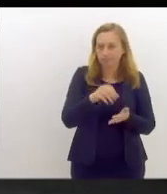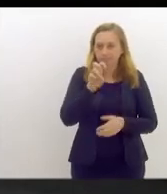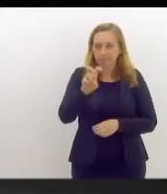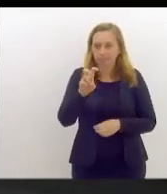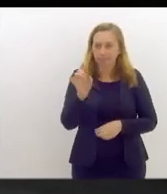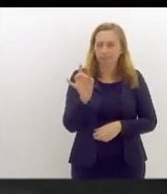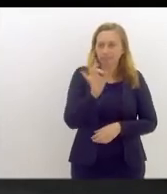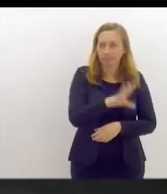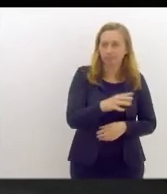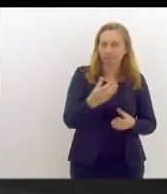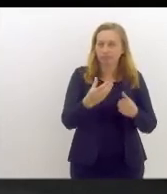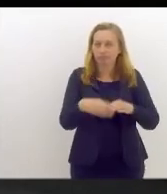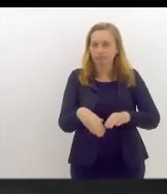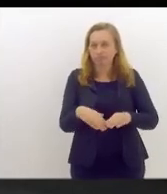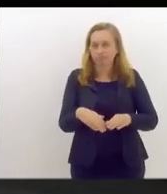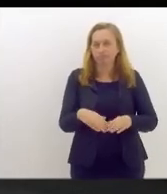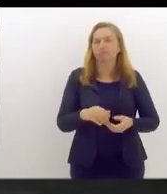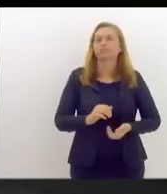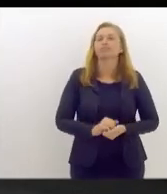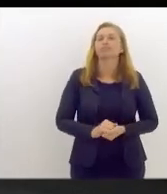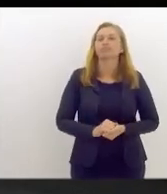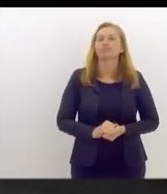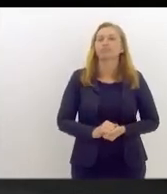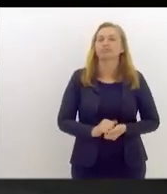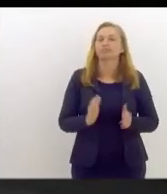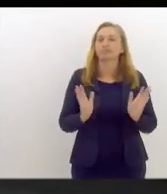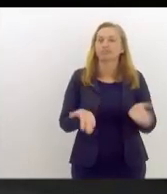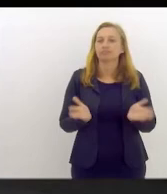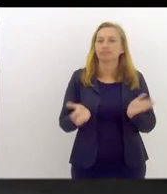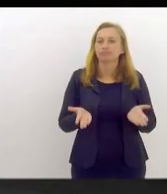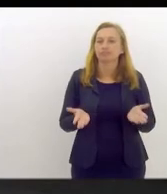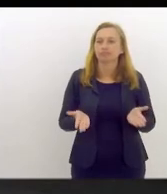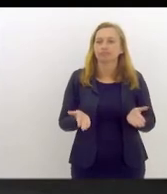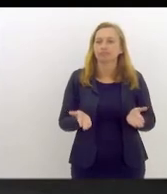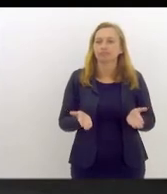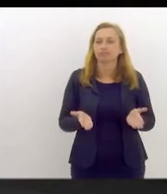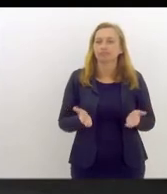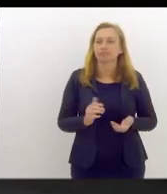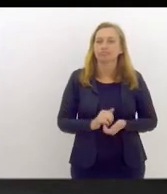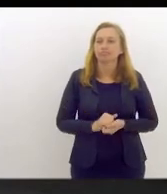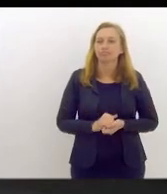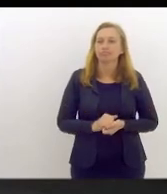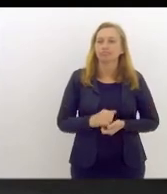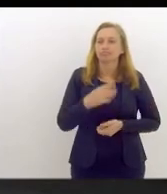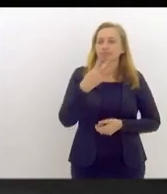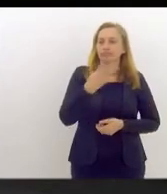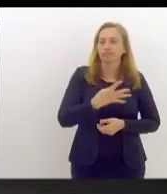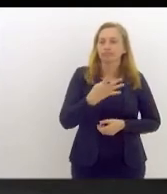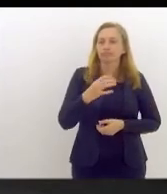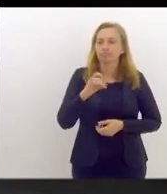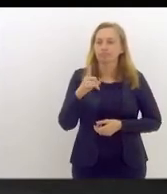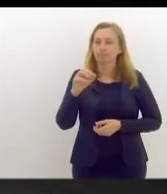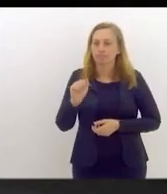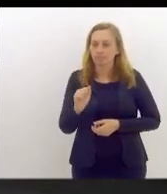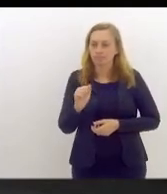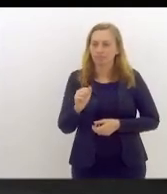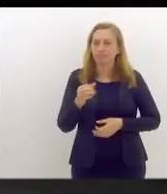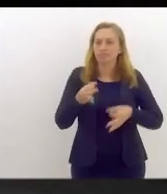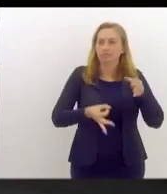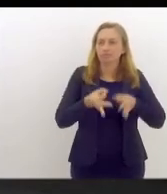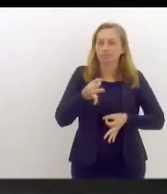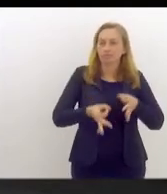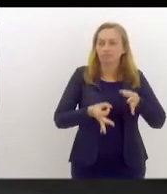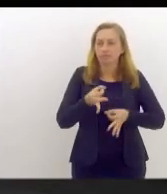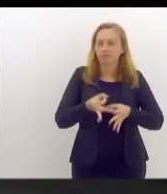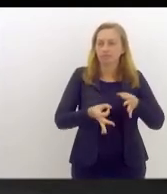cinco últimos concursos para magistratura e atualmente ocupa lugar na quarta Câmara Cível do Tribunal de